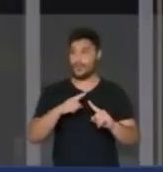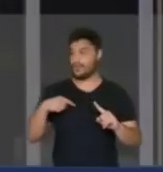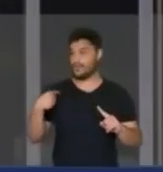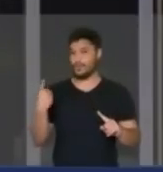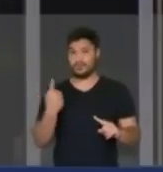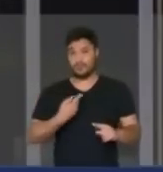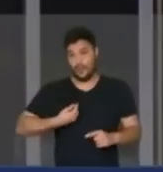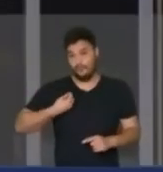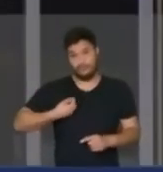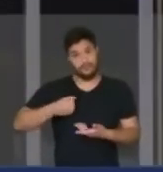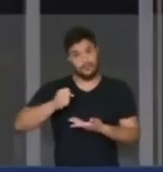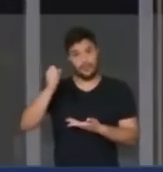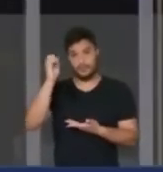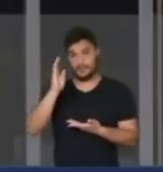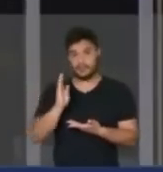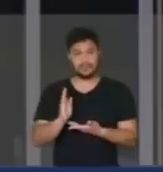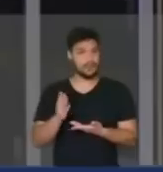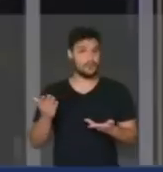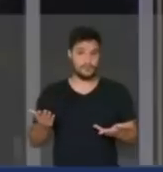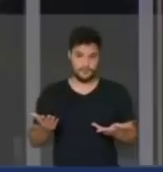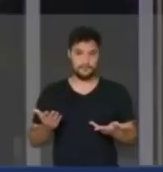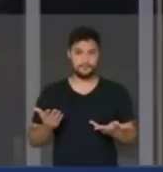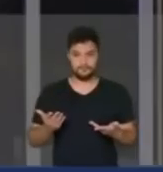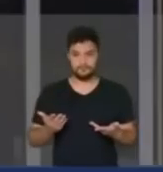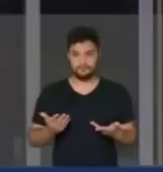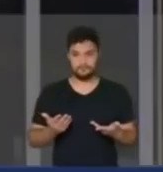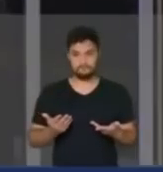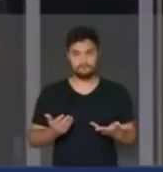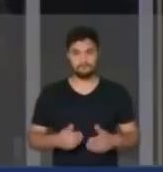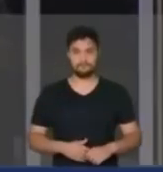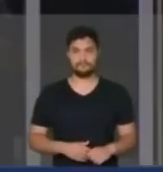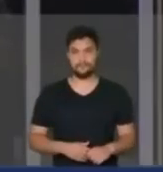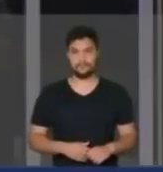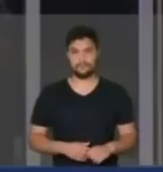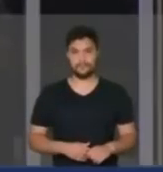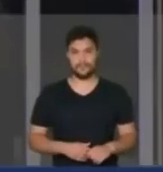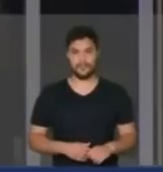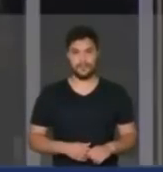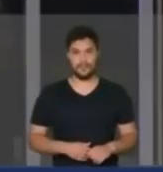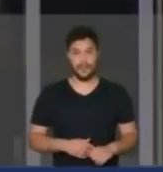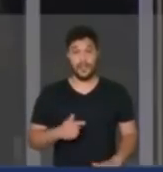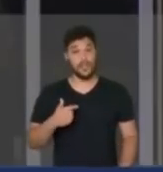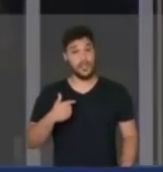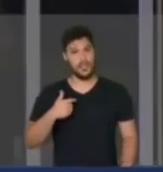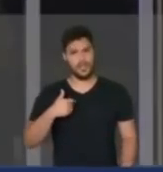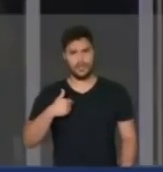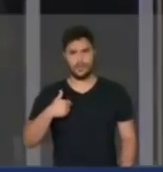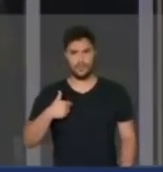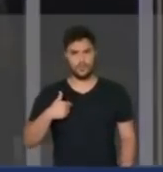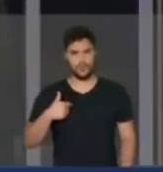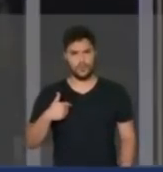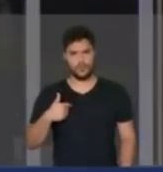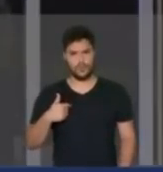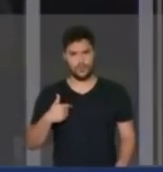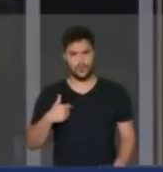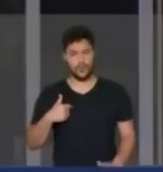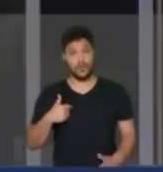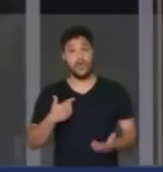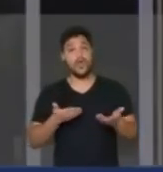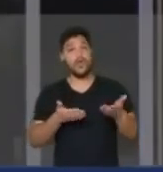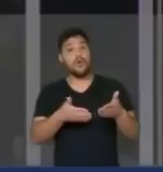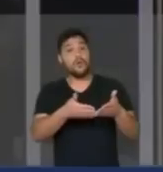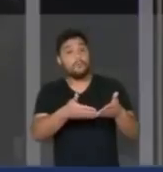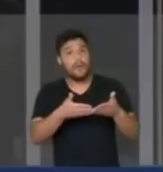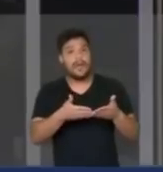dentro desta aeronave chamada Brasil não farei e Convido os meus colegas